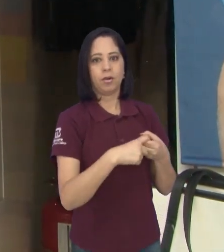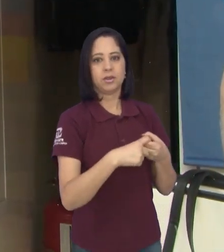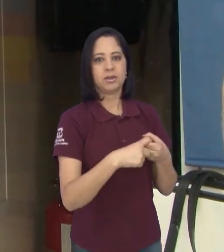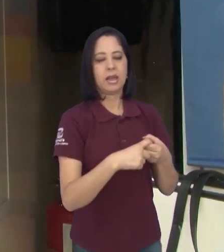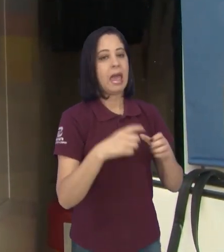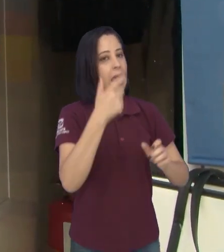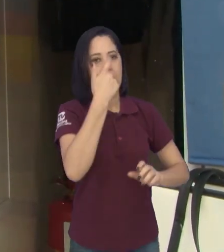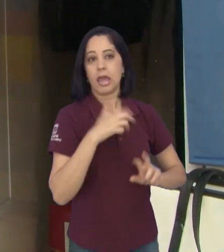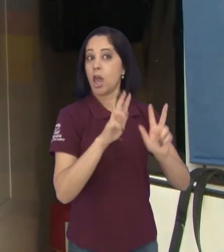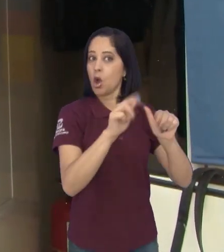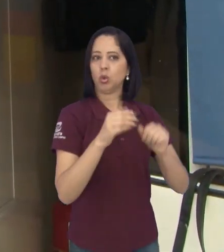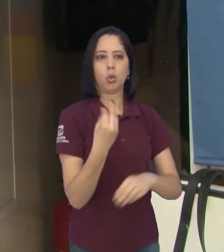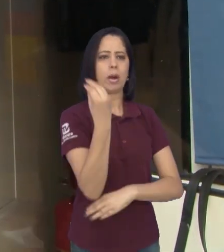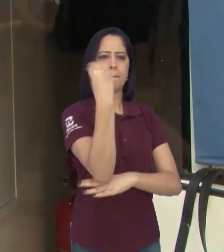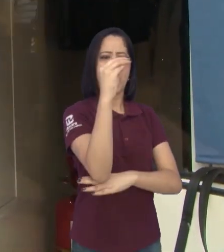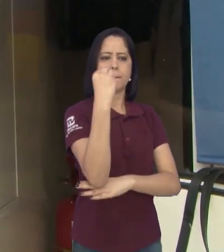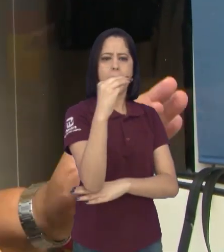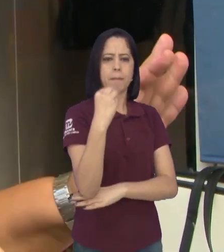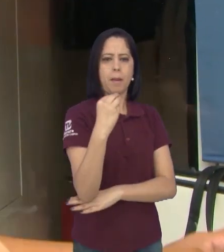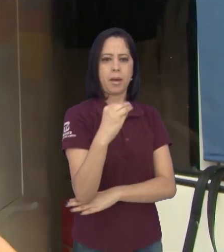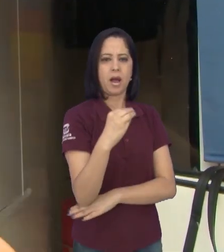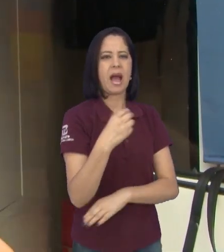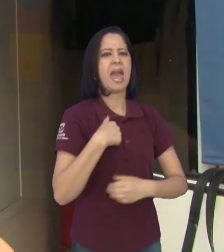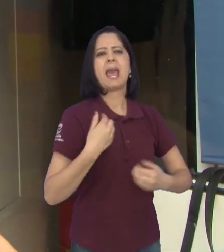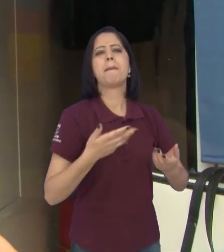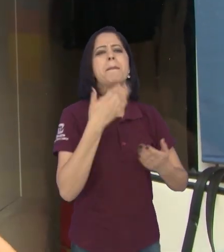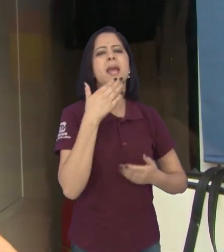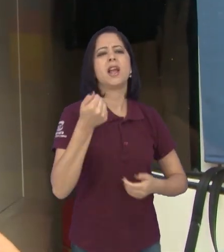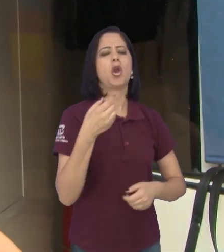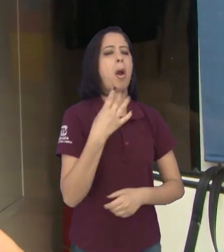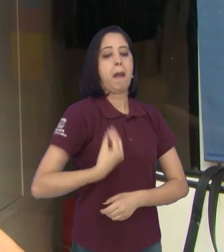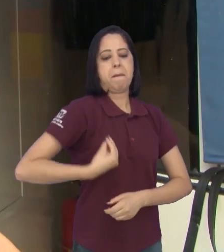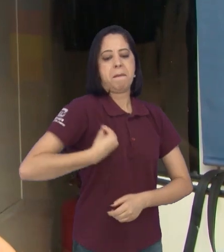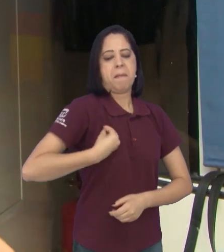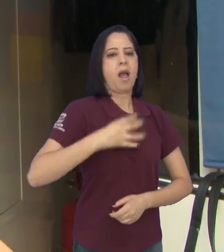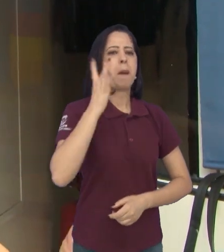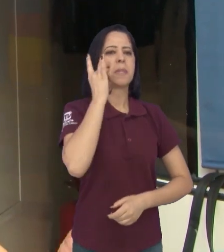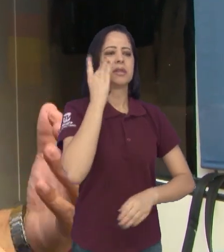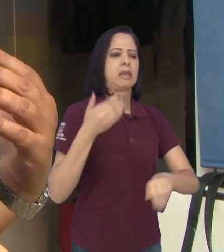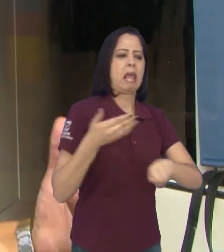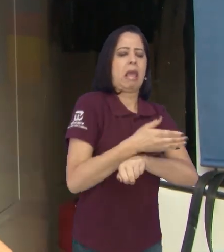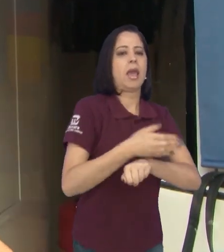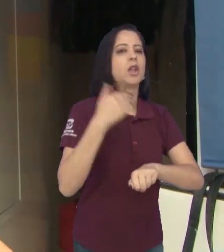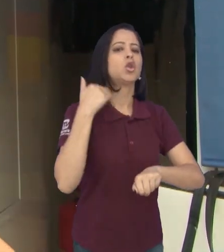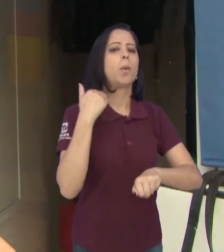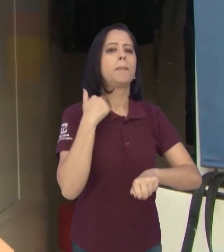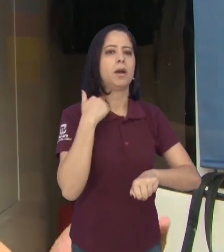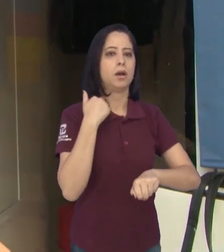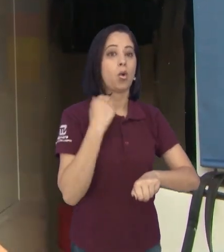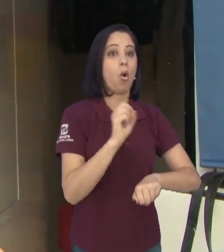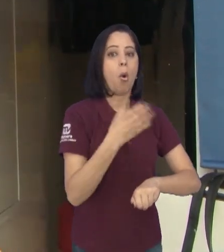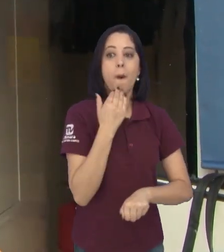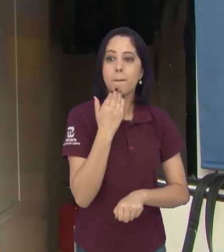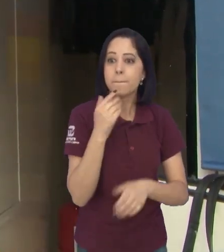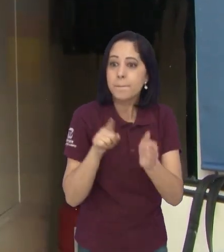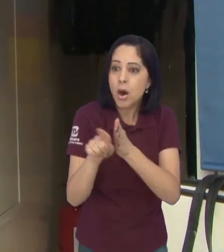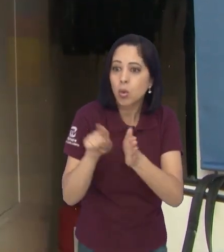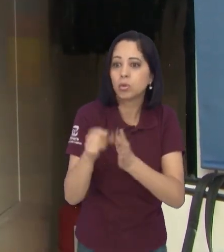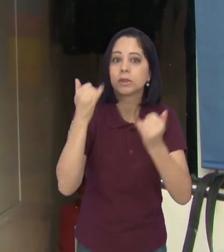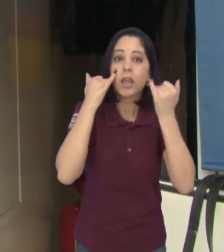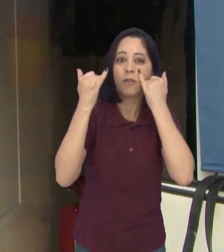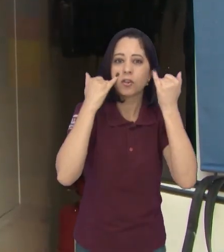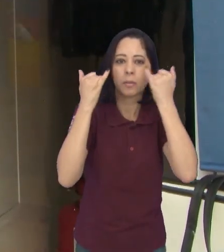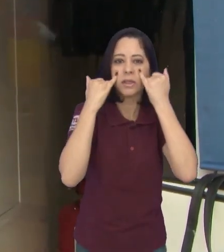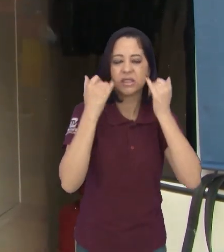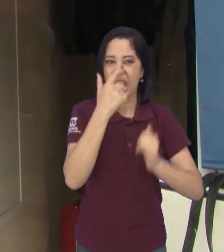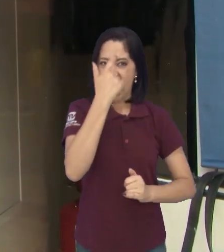lidando do outro lado. Então se eu tiver que resolver qualquer coisa eu vou ao banco, eu peço informação para quem saiba mais do que eu. Eu